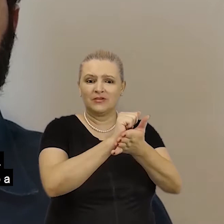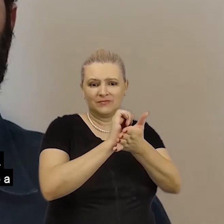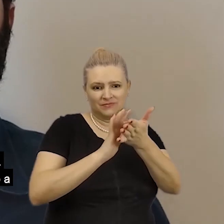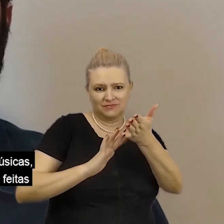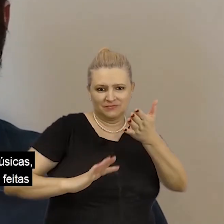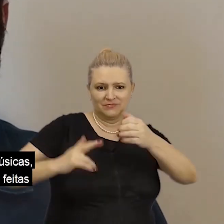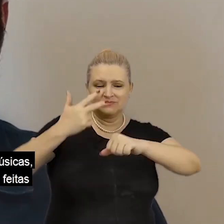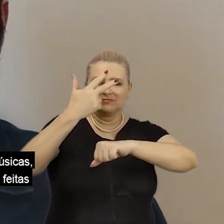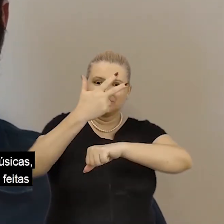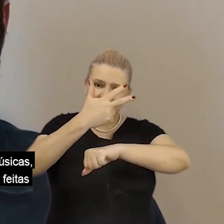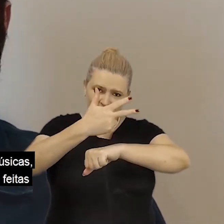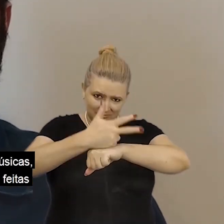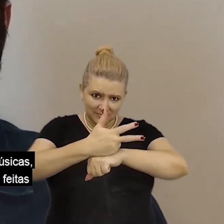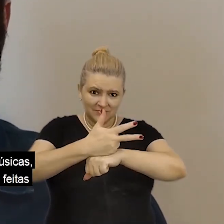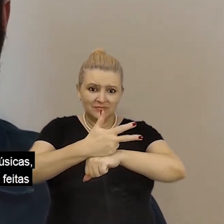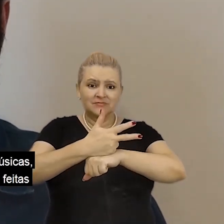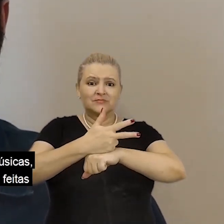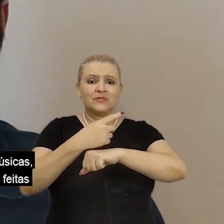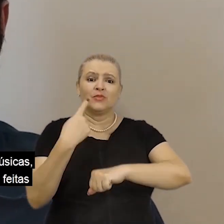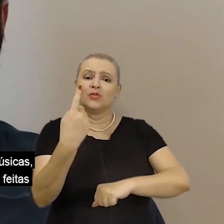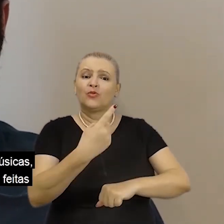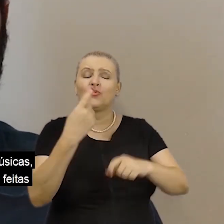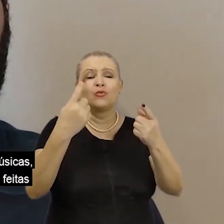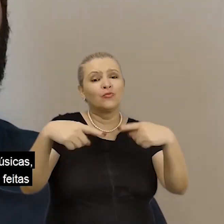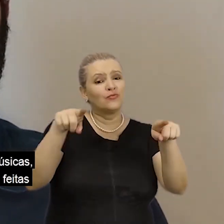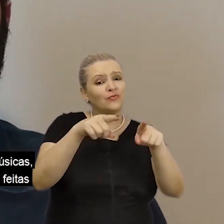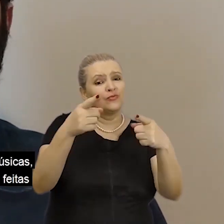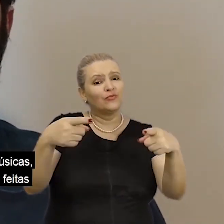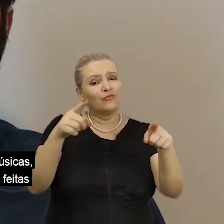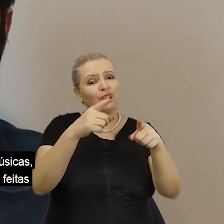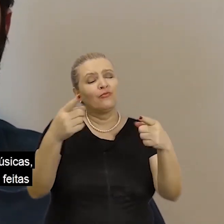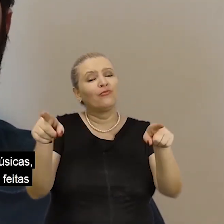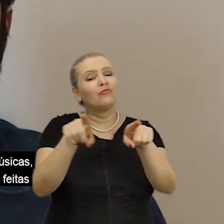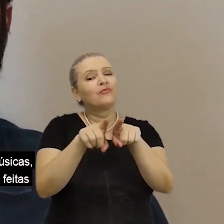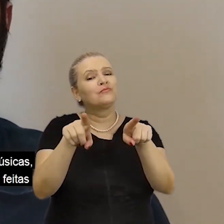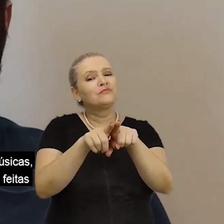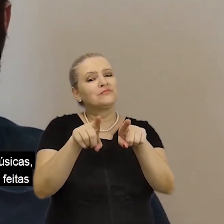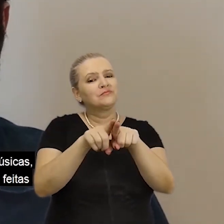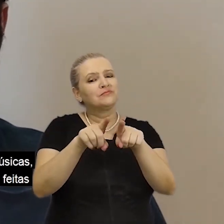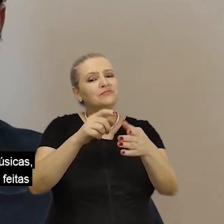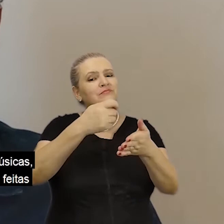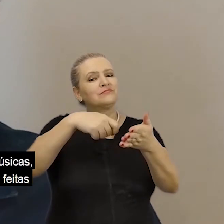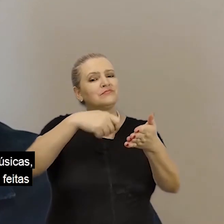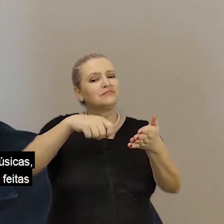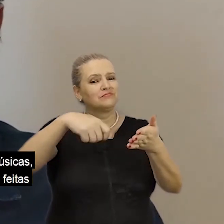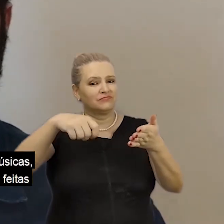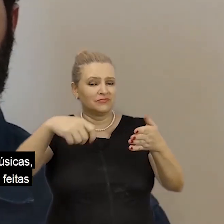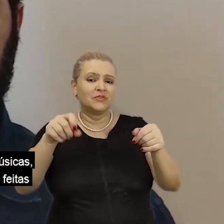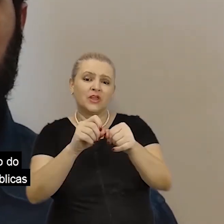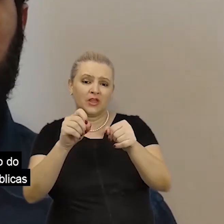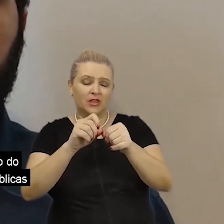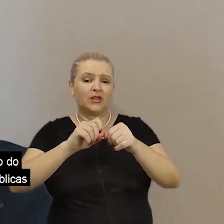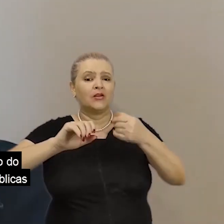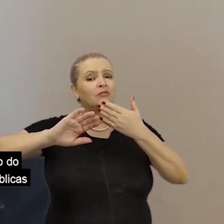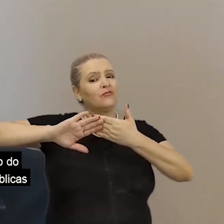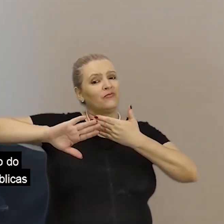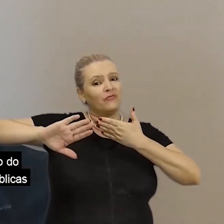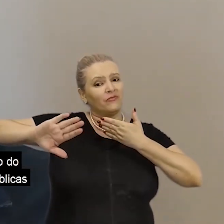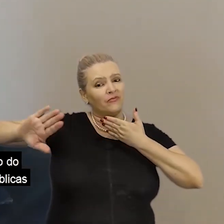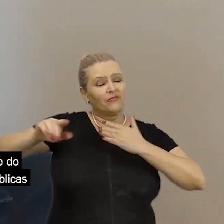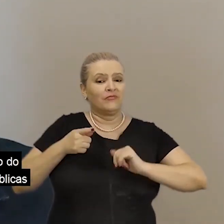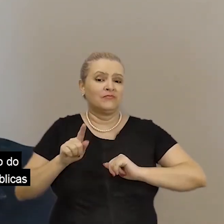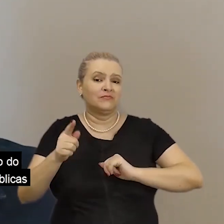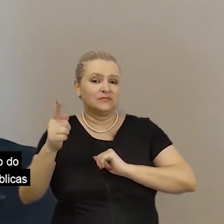como a gravação remota de vídeos com as nossas músicas e também atividades teóricas que podem ser feitas à distância. Todos